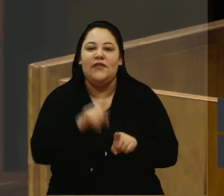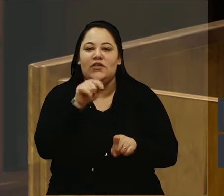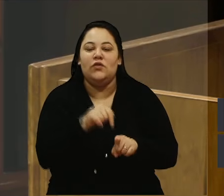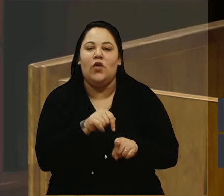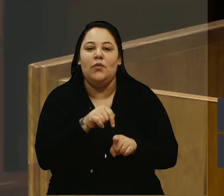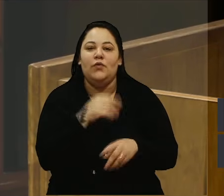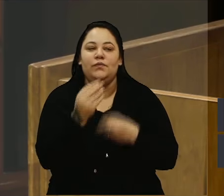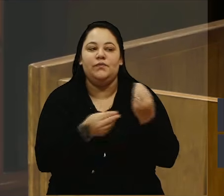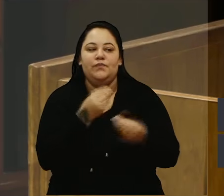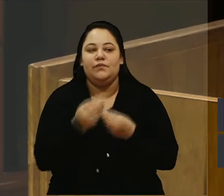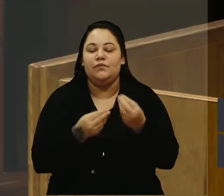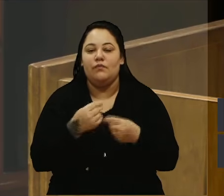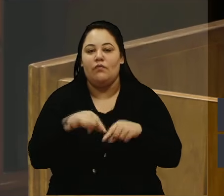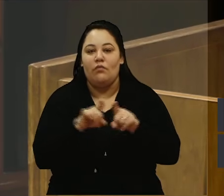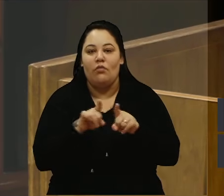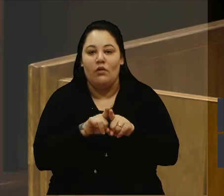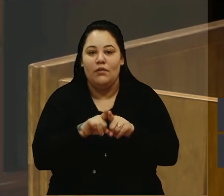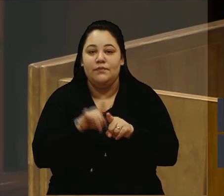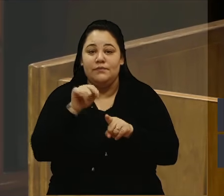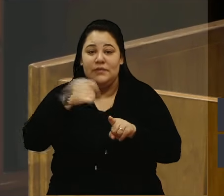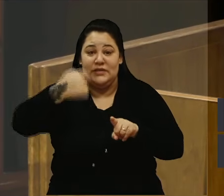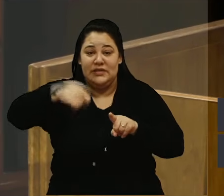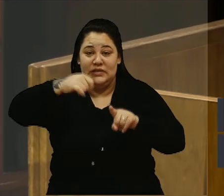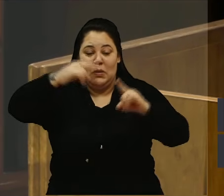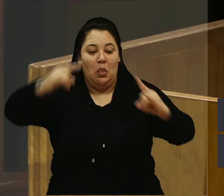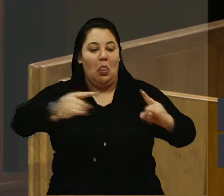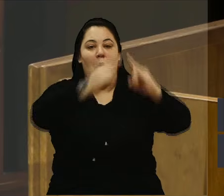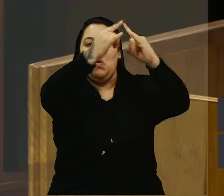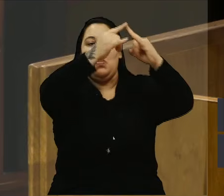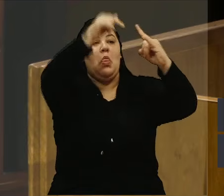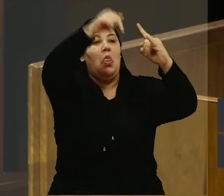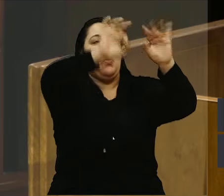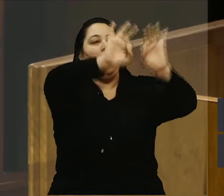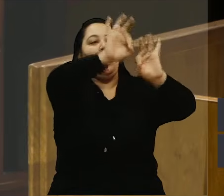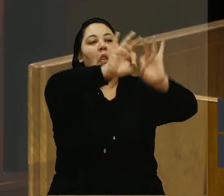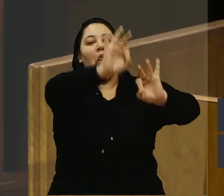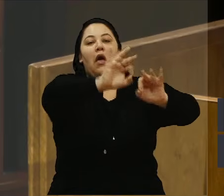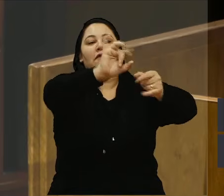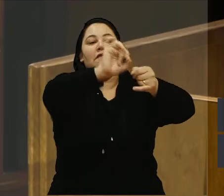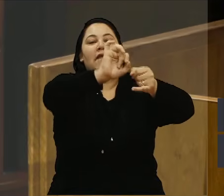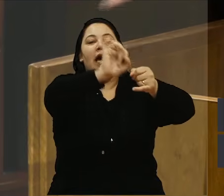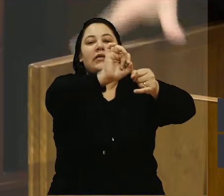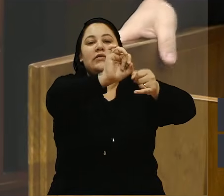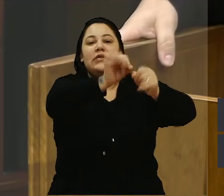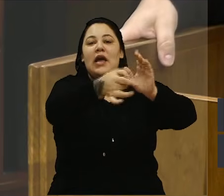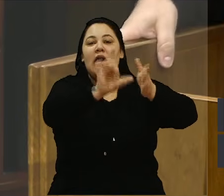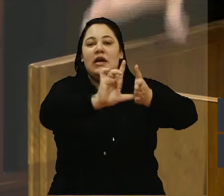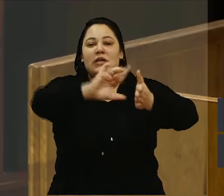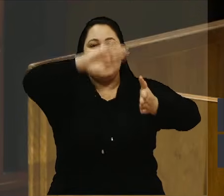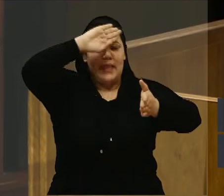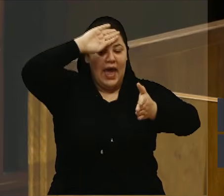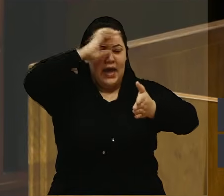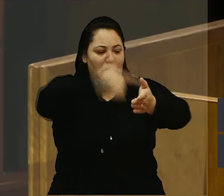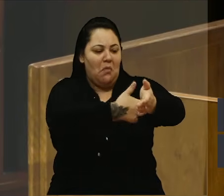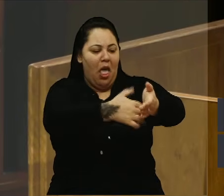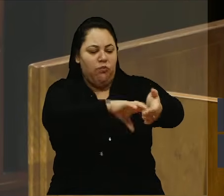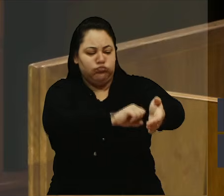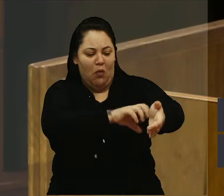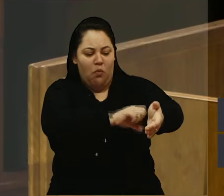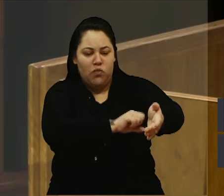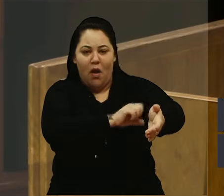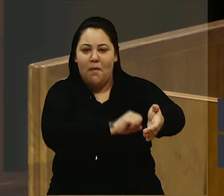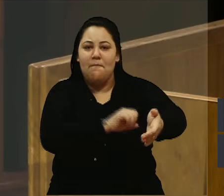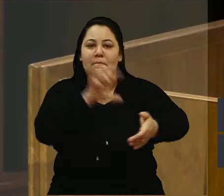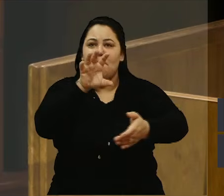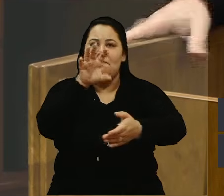e comunidade? Arma-se uma barraca ali em frente às UPAs e faz a triagem, não deixa nem as pessoas entrar. Pega o espaço lá da